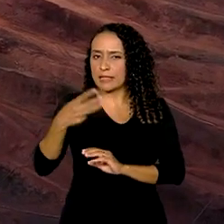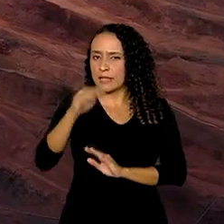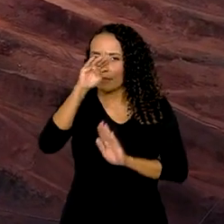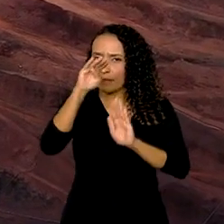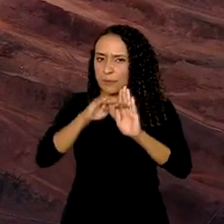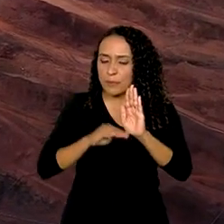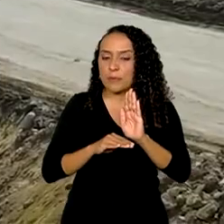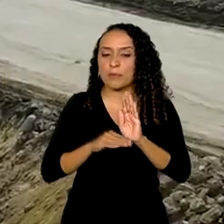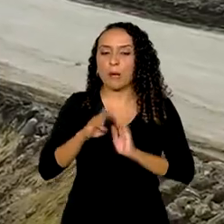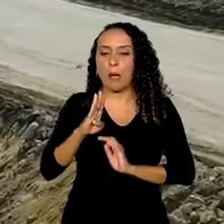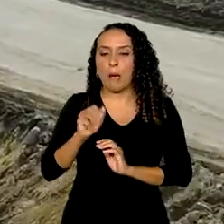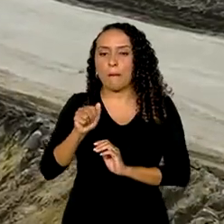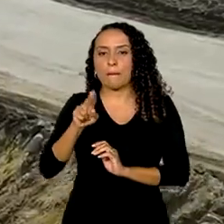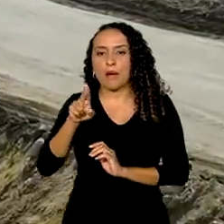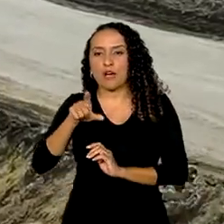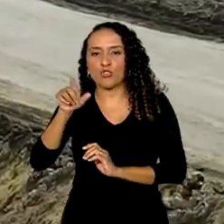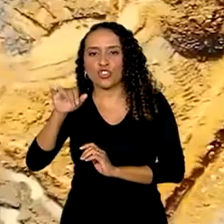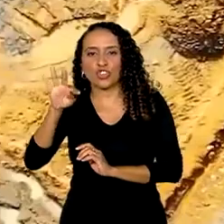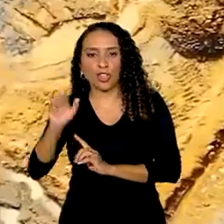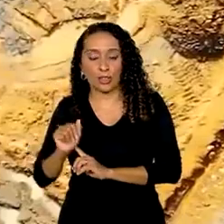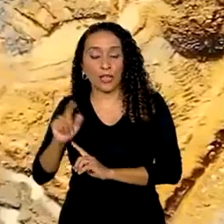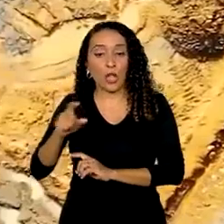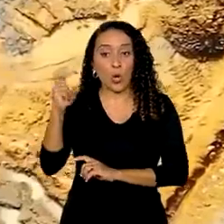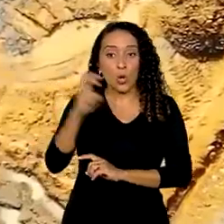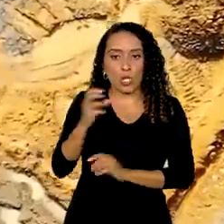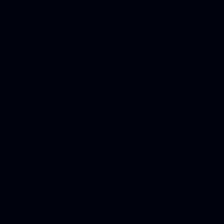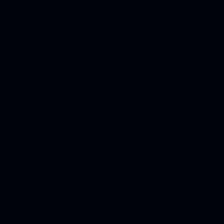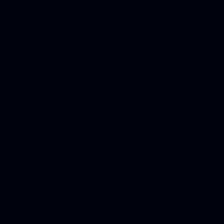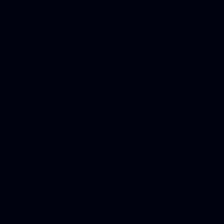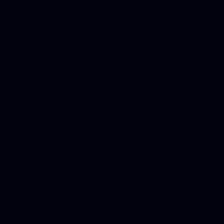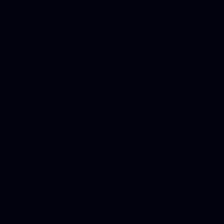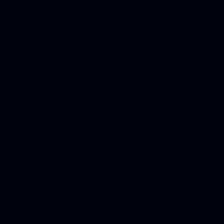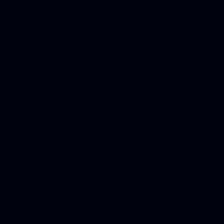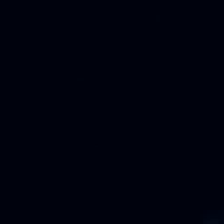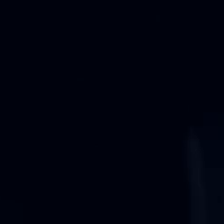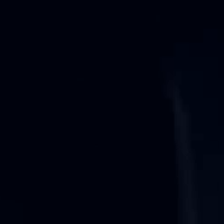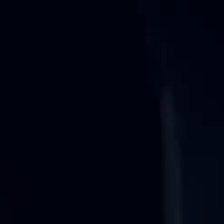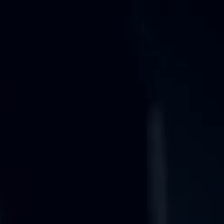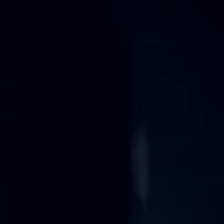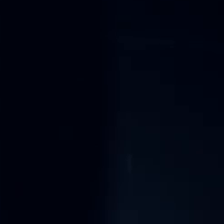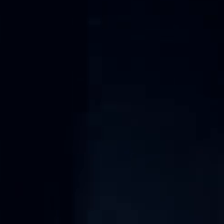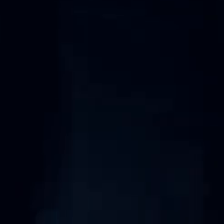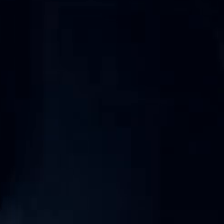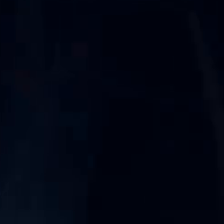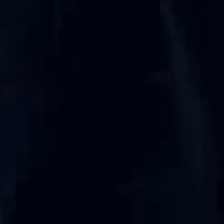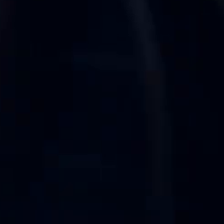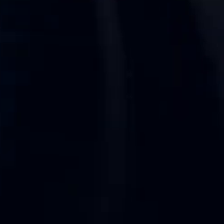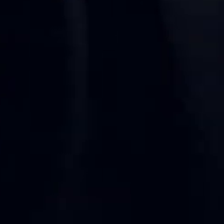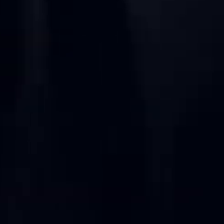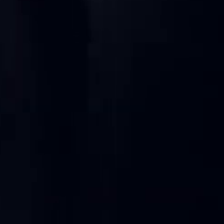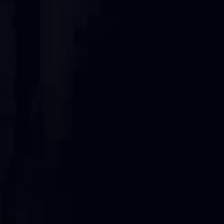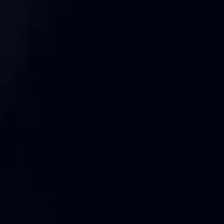para bauxita e é o quinto maior produtor de lítio. A informação atualizada em